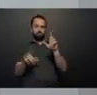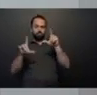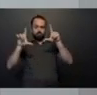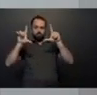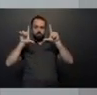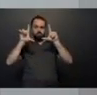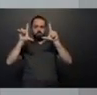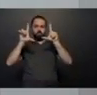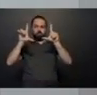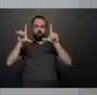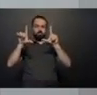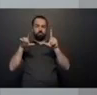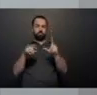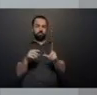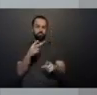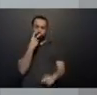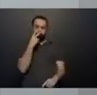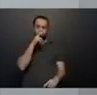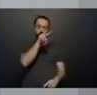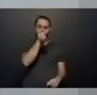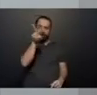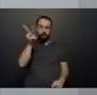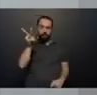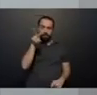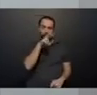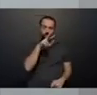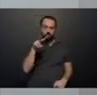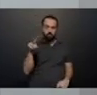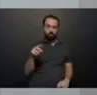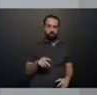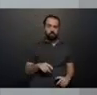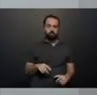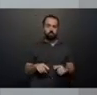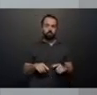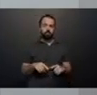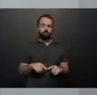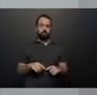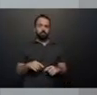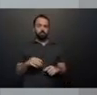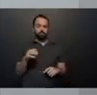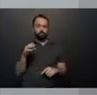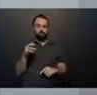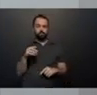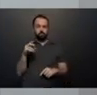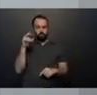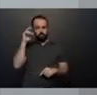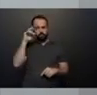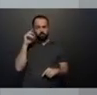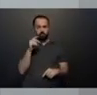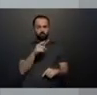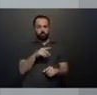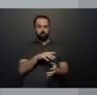e coloque em um local visível no laboratório, para que todos lembrem-se delas.